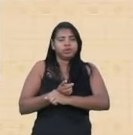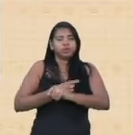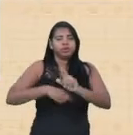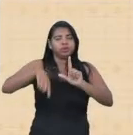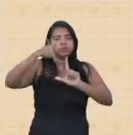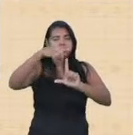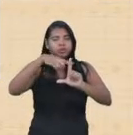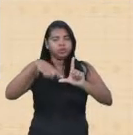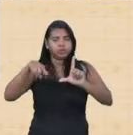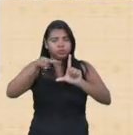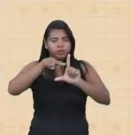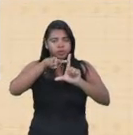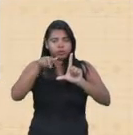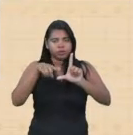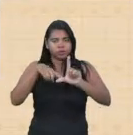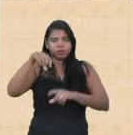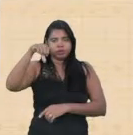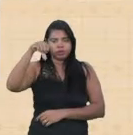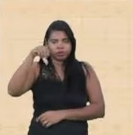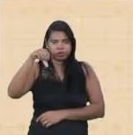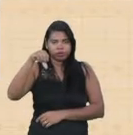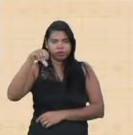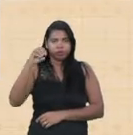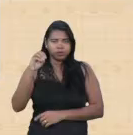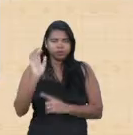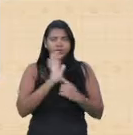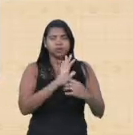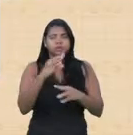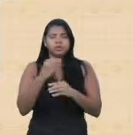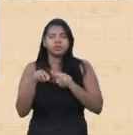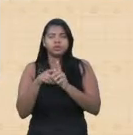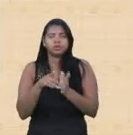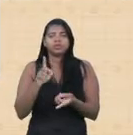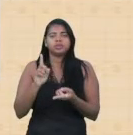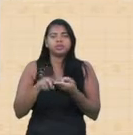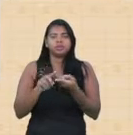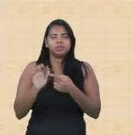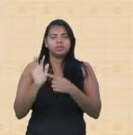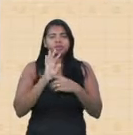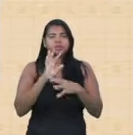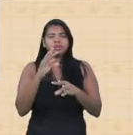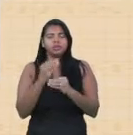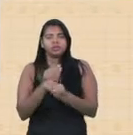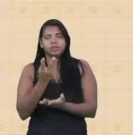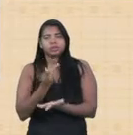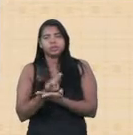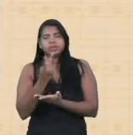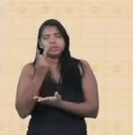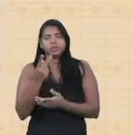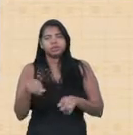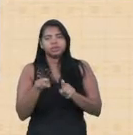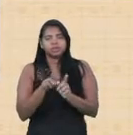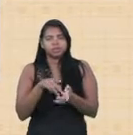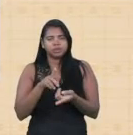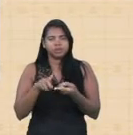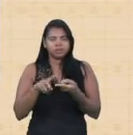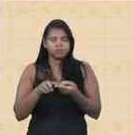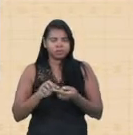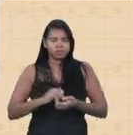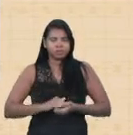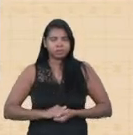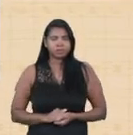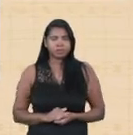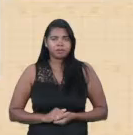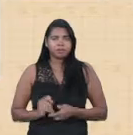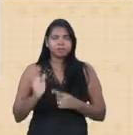é 1. Então, isso faz com que a força magnética fique apenas o quero você beijar. Olha aí, gostou? Ficou